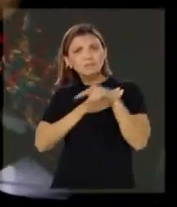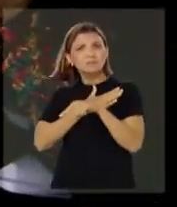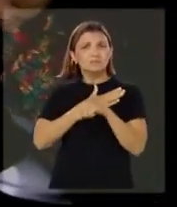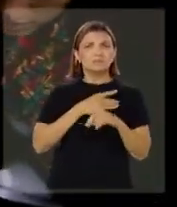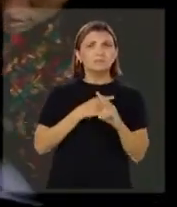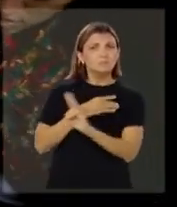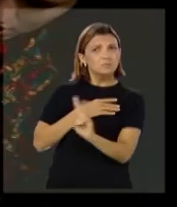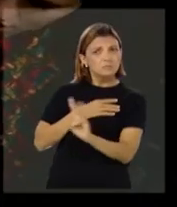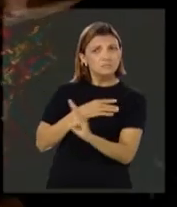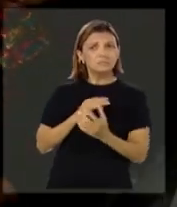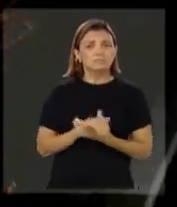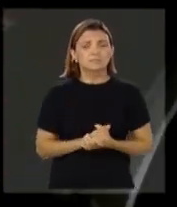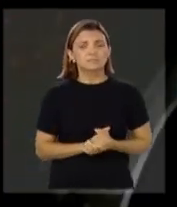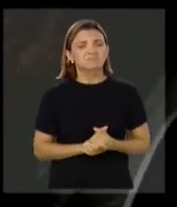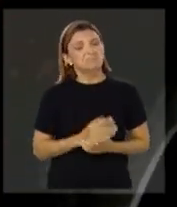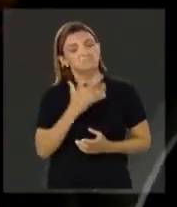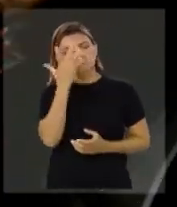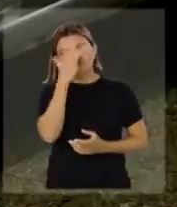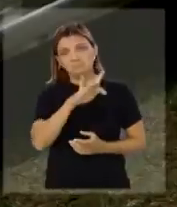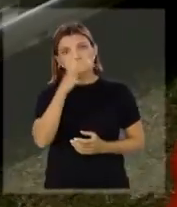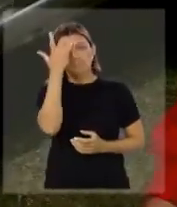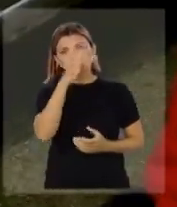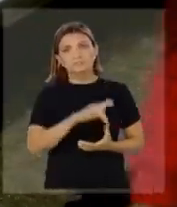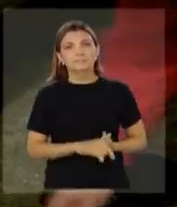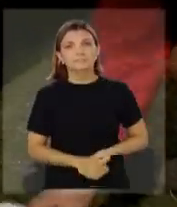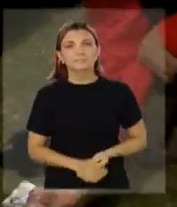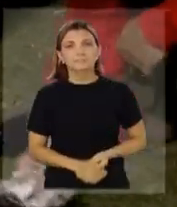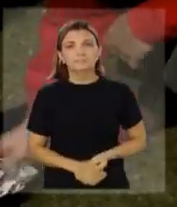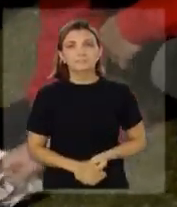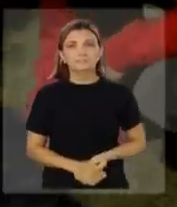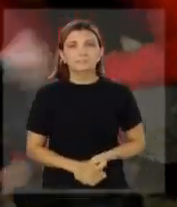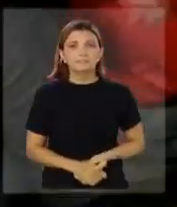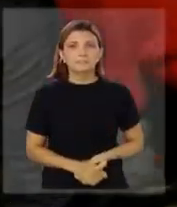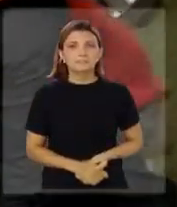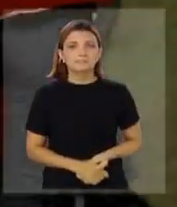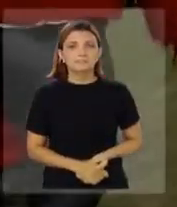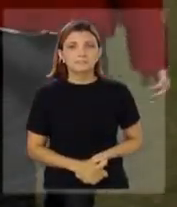percebem? Ah, é de vocês não. Que eles gostam. É, não sei não, viu, Bria?